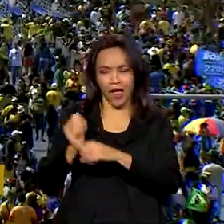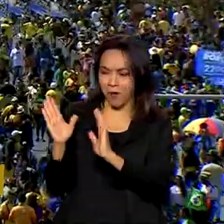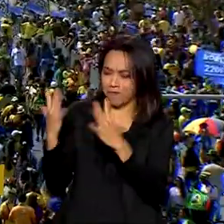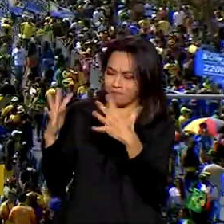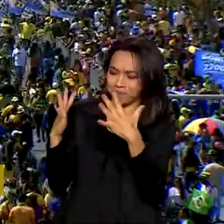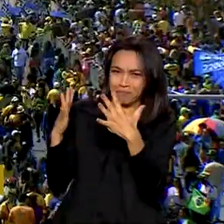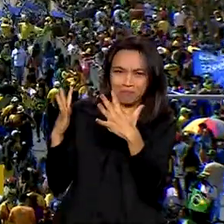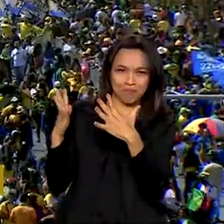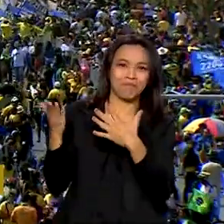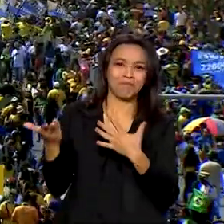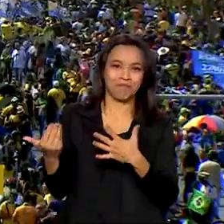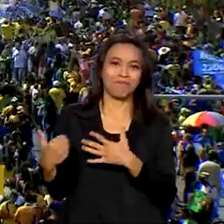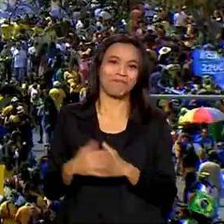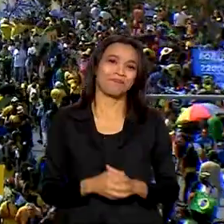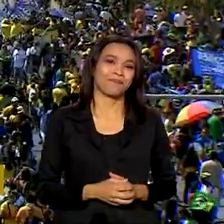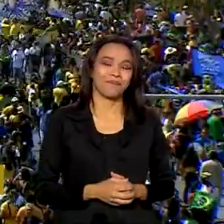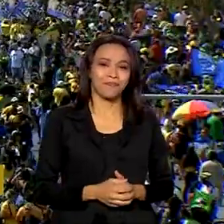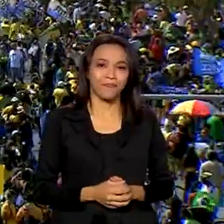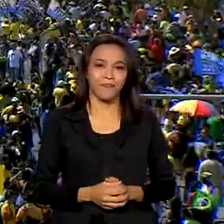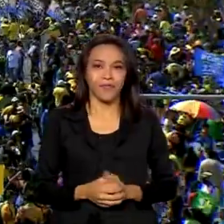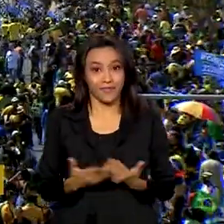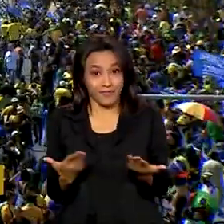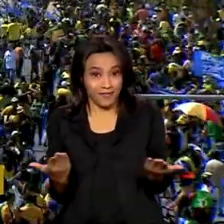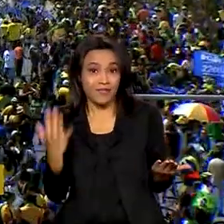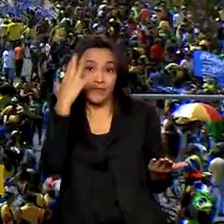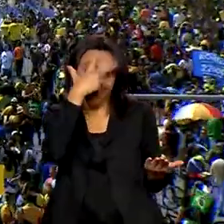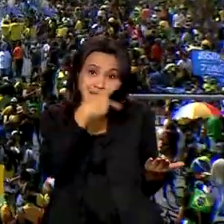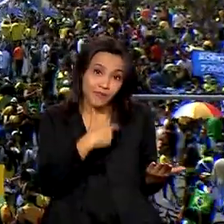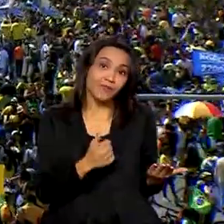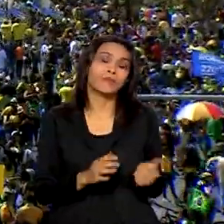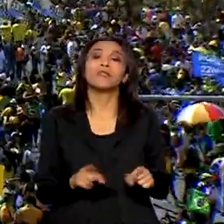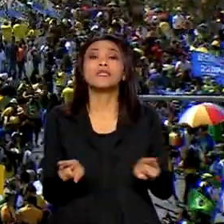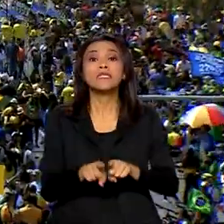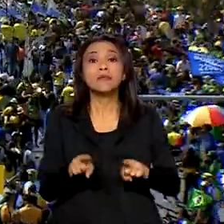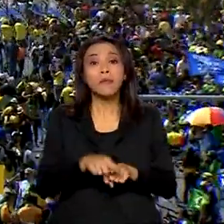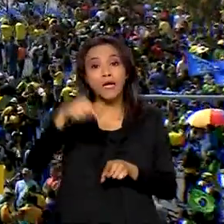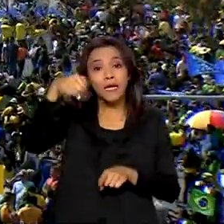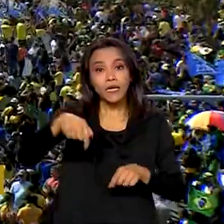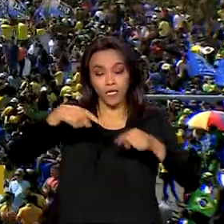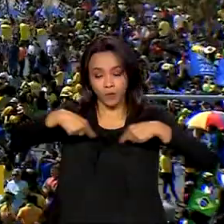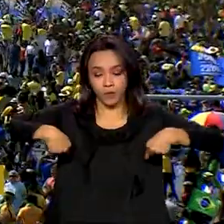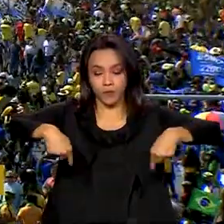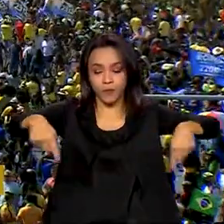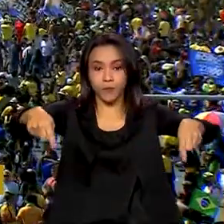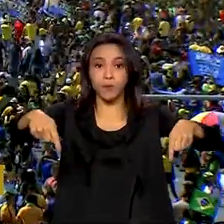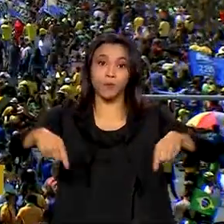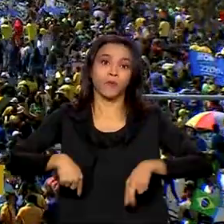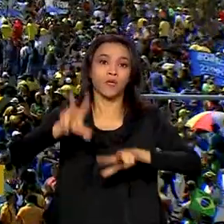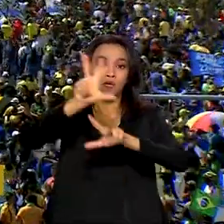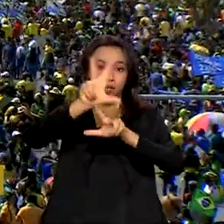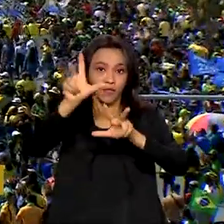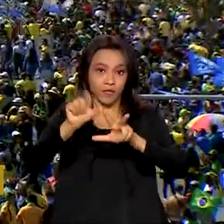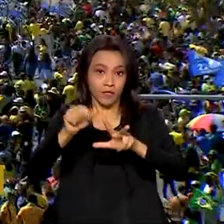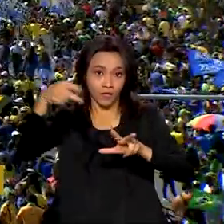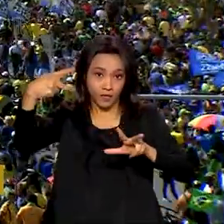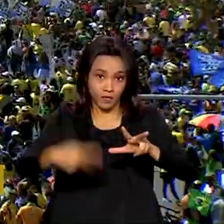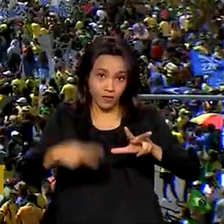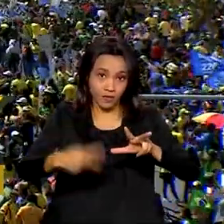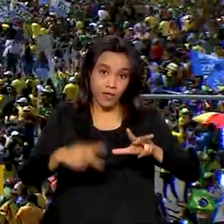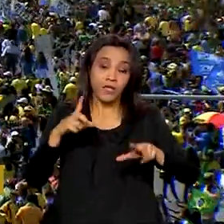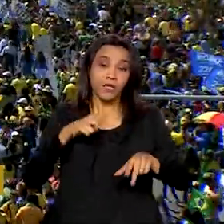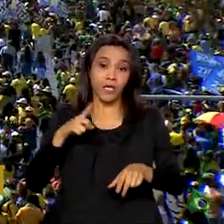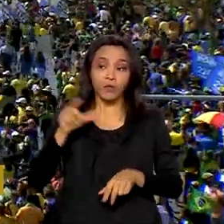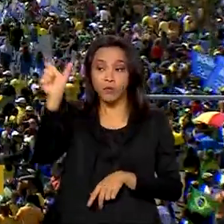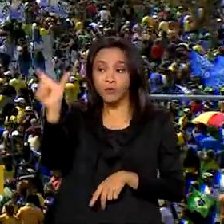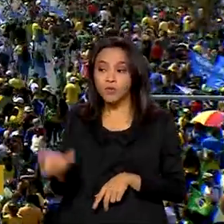né? É isso, tá bonito. E no estúdio da TV Brasil, junto com a Catiúcia Neri, nós temos o Rafael